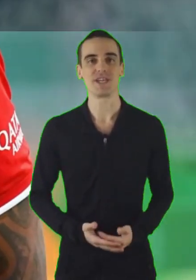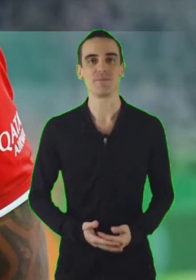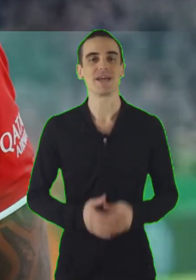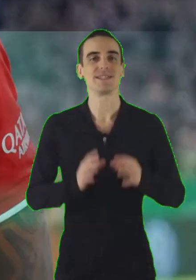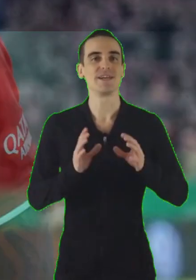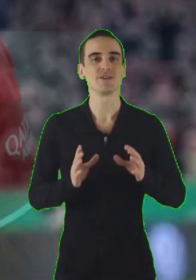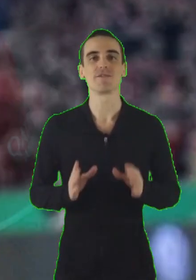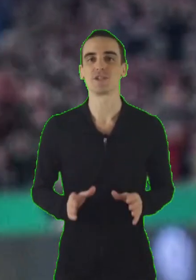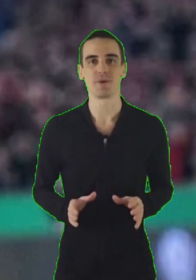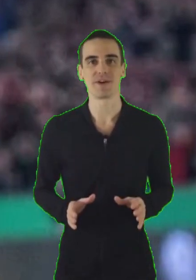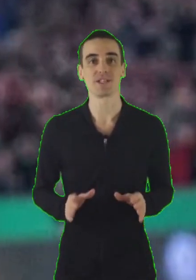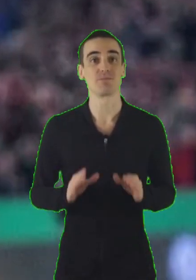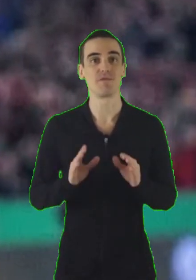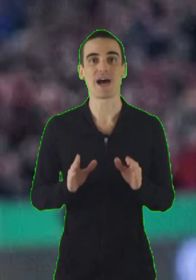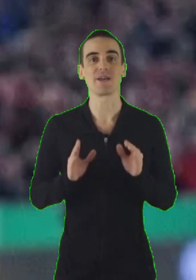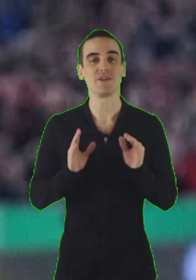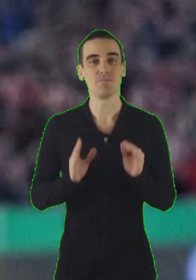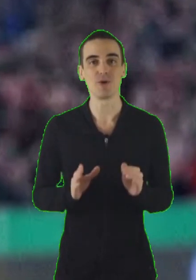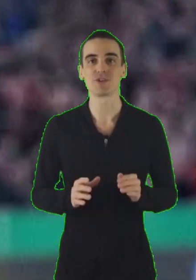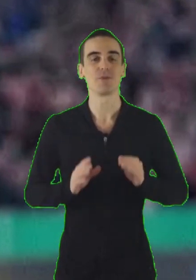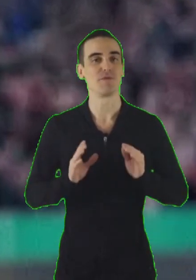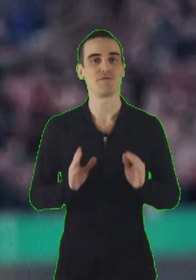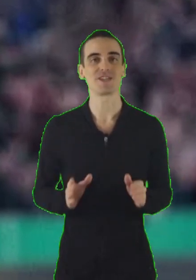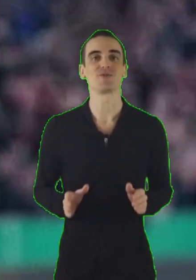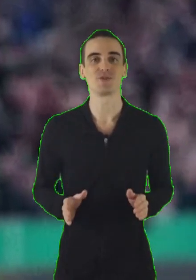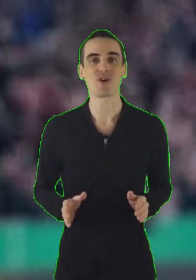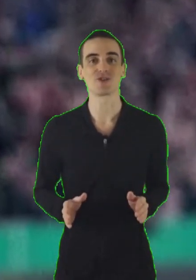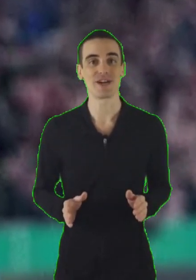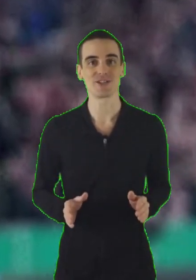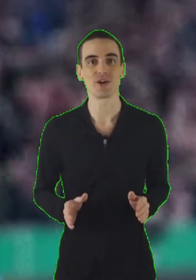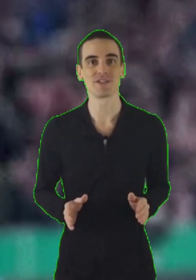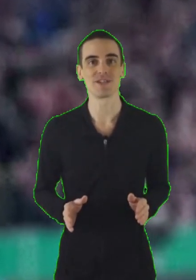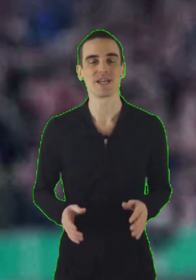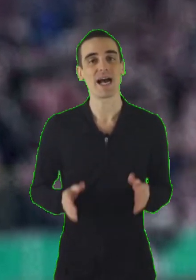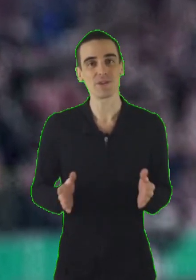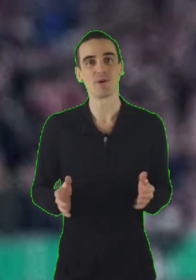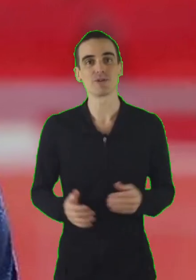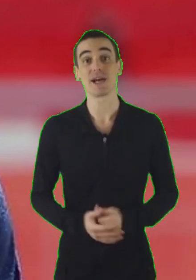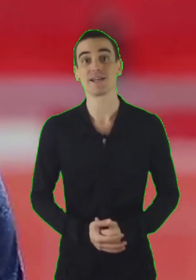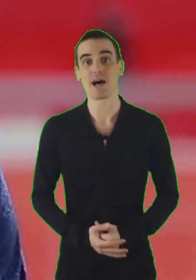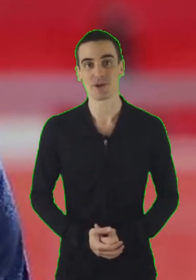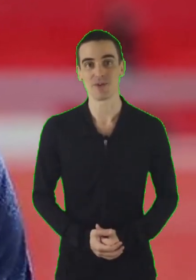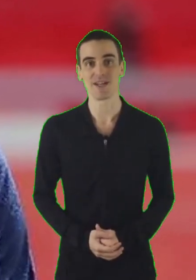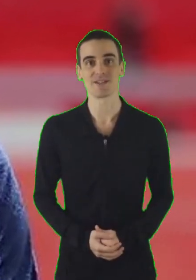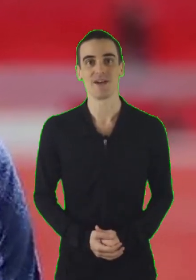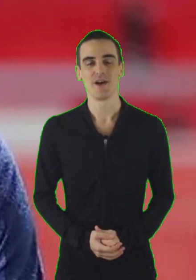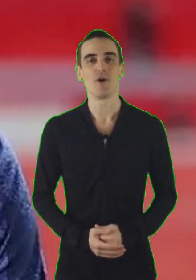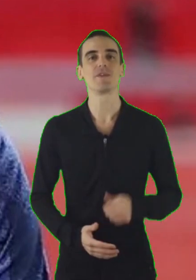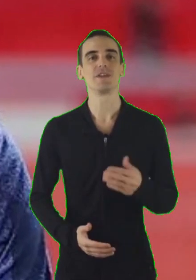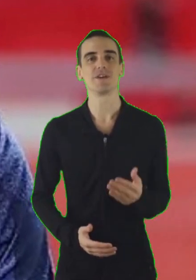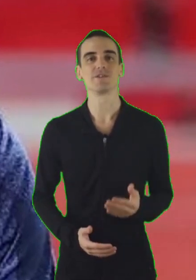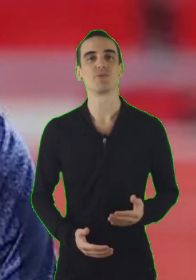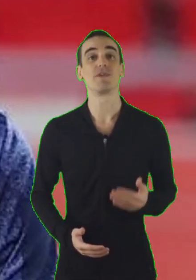até o momento, as conversas não avançaram significativamente, o que nos leva a um cenário de incertezas quanto à efetivação do negócio.